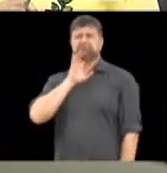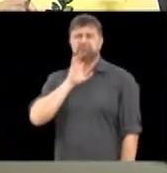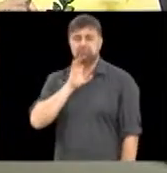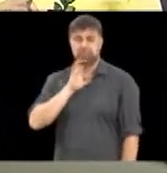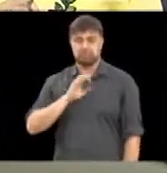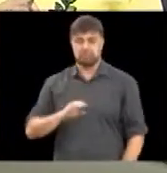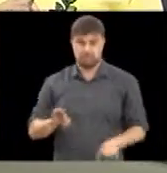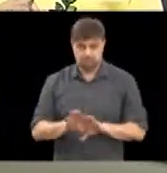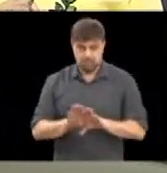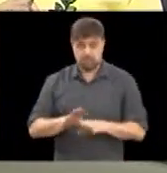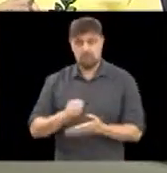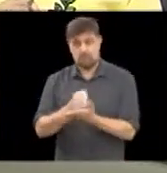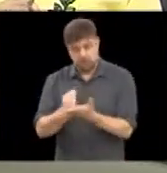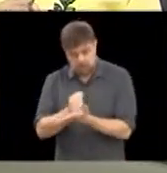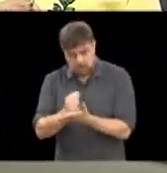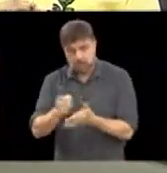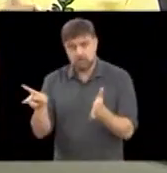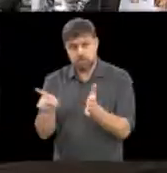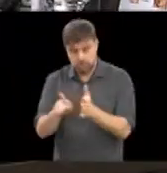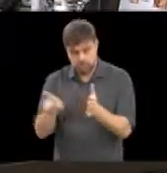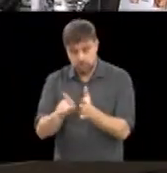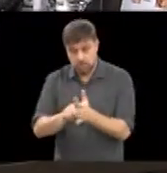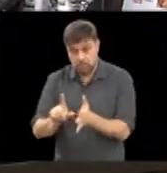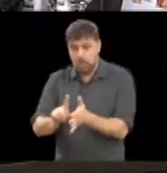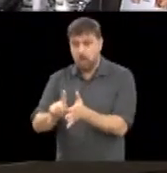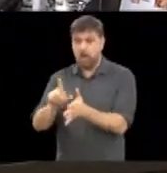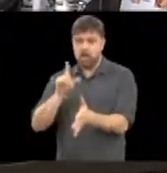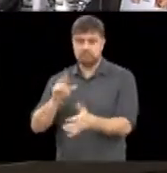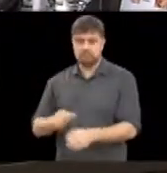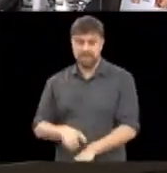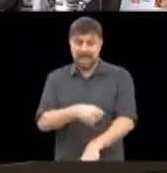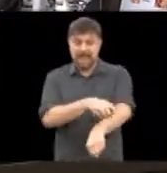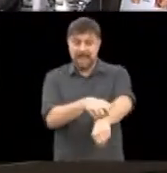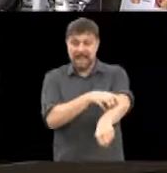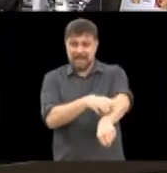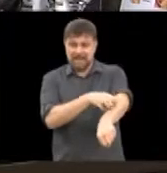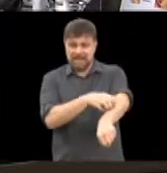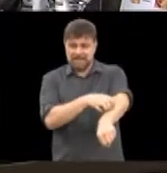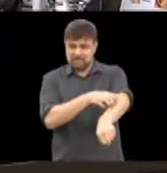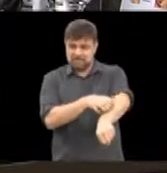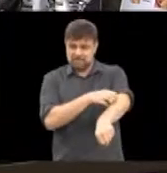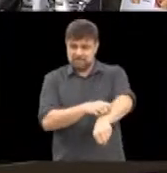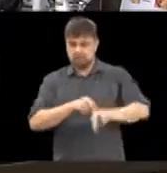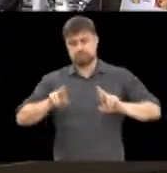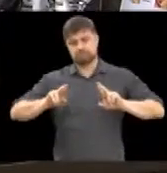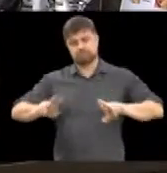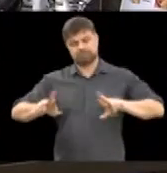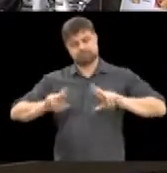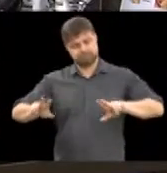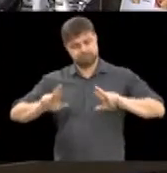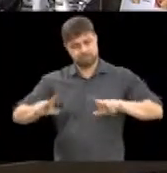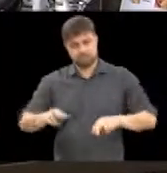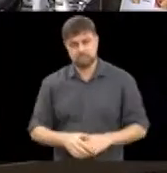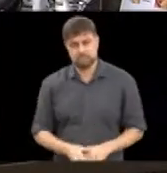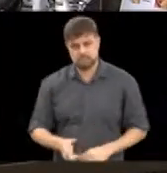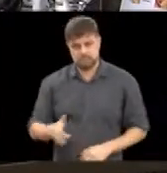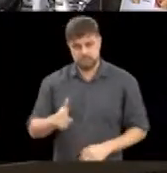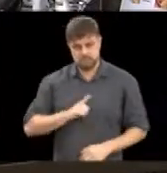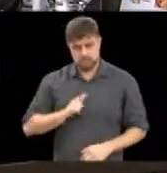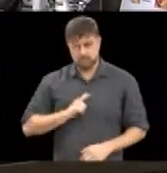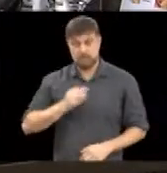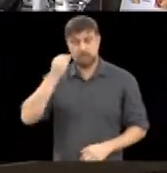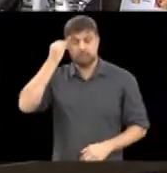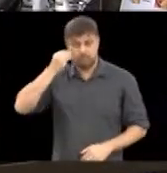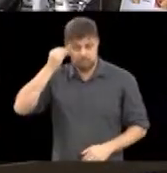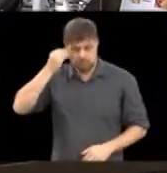enfim. Hoje em dia tem a medicação também que você pode estar tomando antes, mas a alergia mesmo, aí já começa a dar outros sintomas, mas